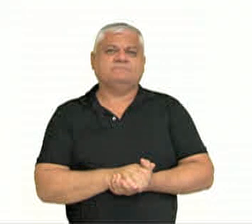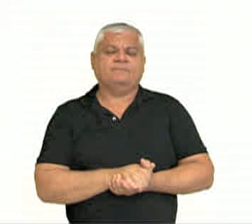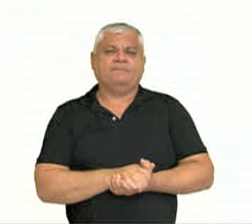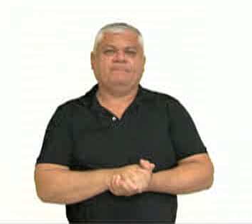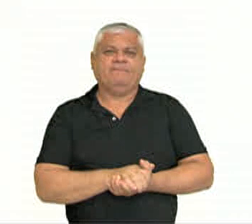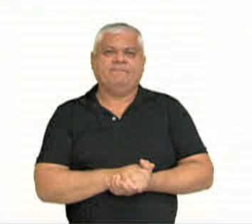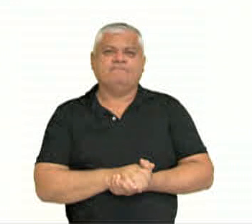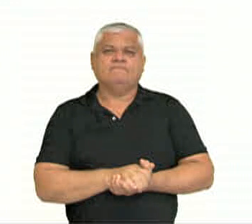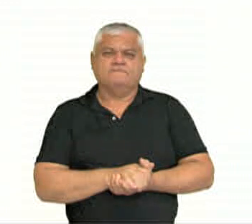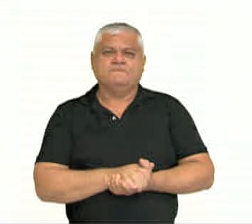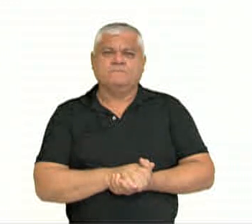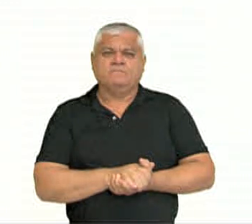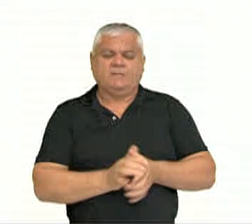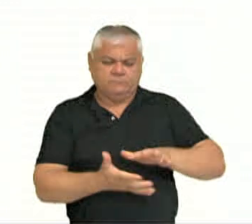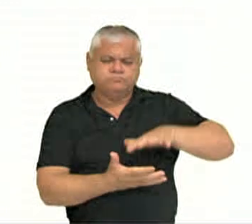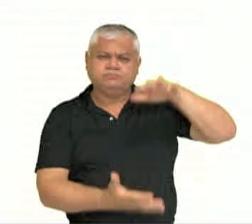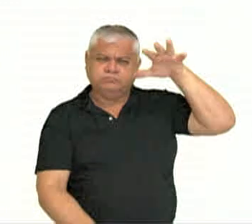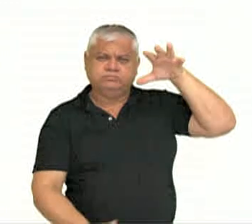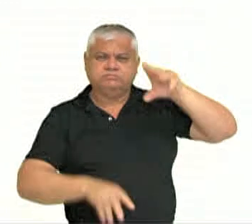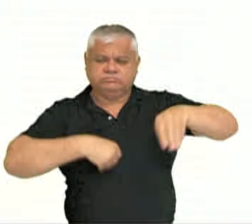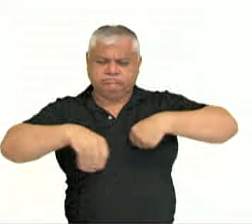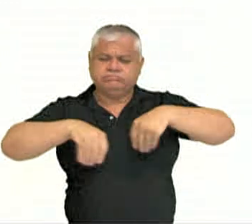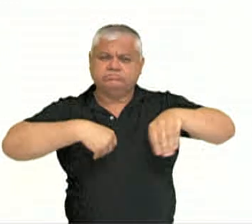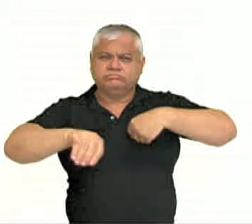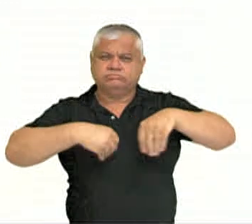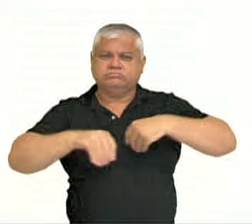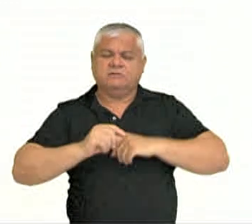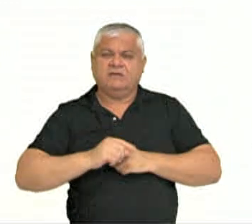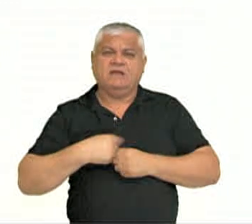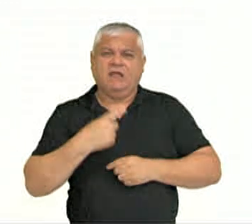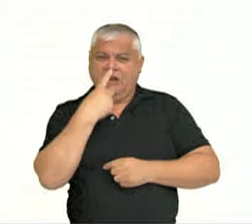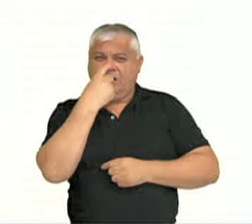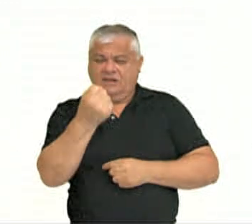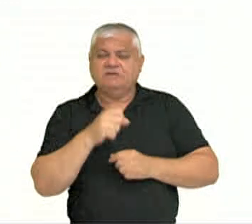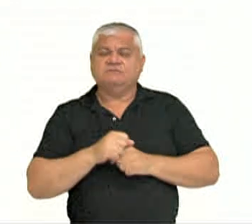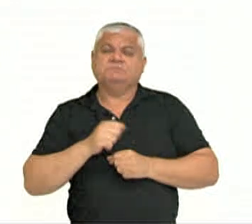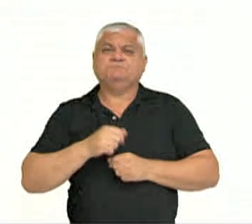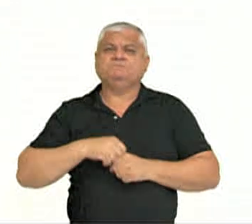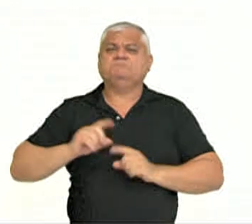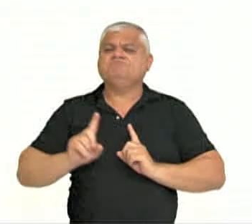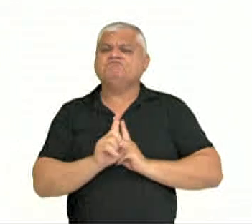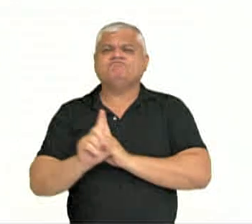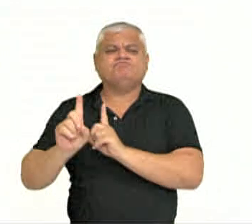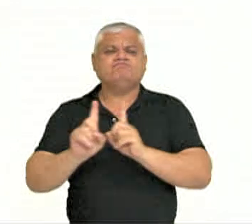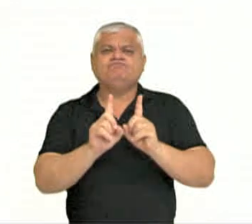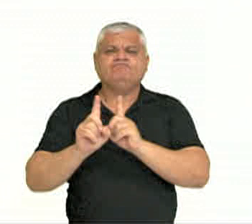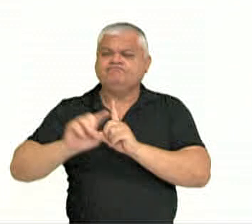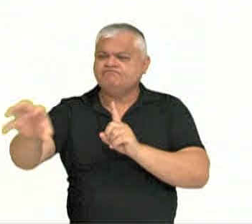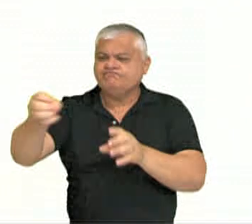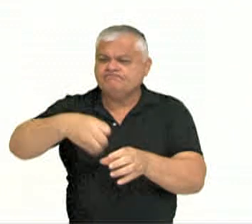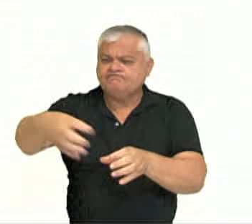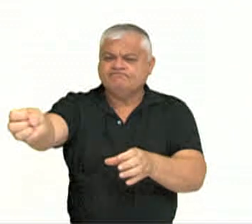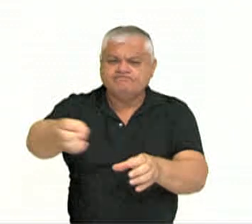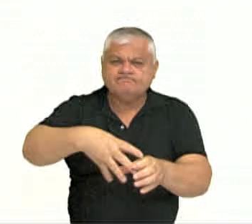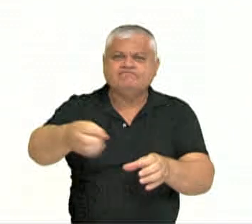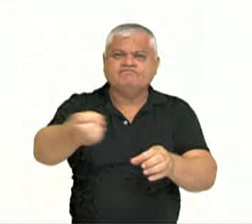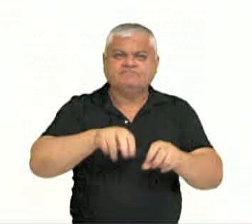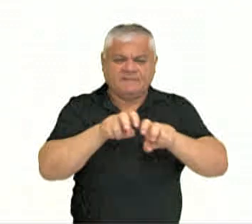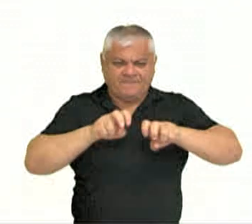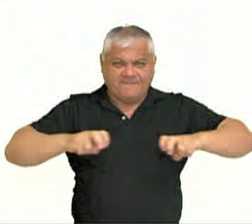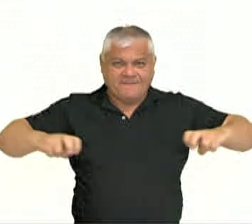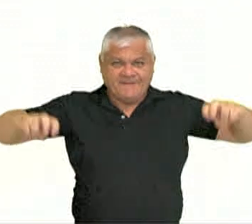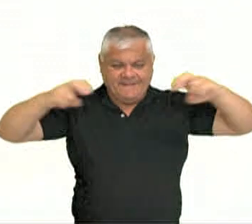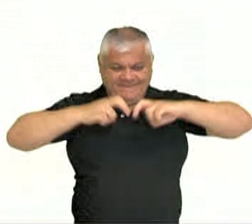Equipados com grandes sacos de lixo que levaram para o estádio, eles caminharam pela arquibancada recolhendo todo o lixo que